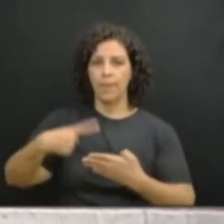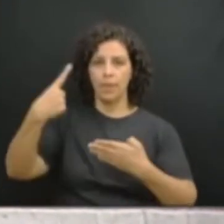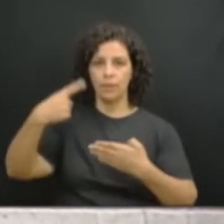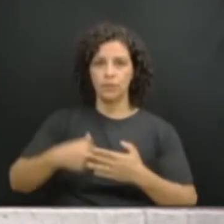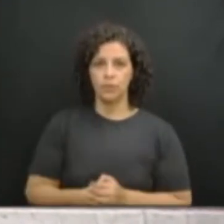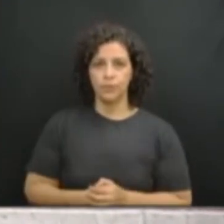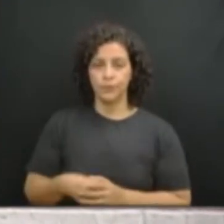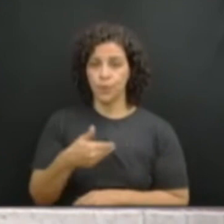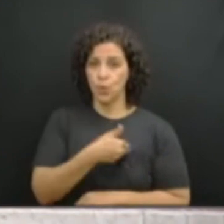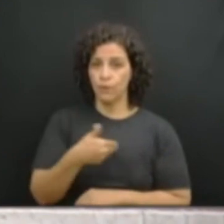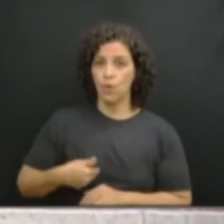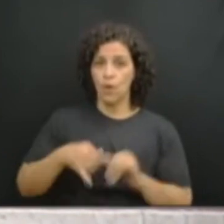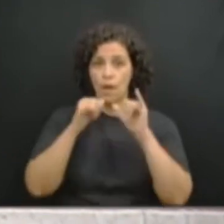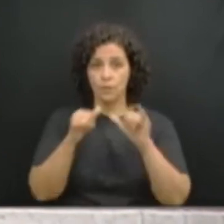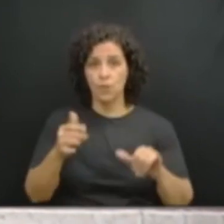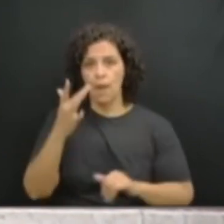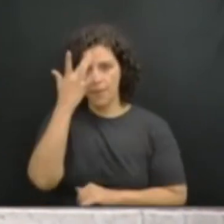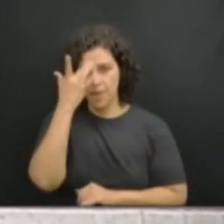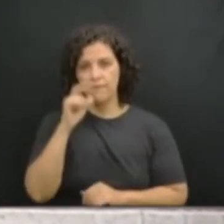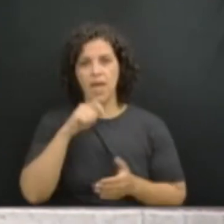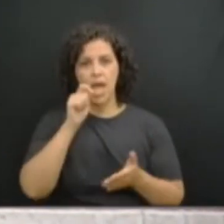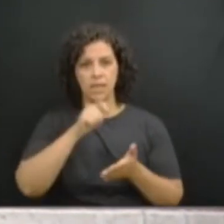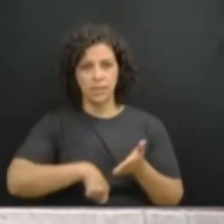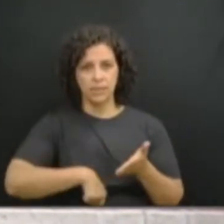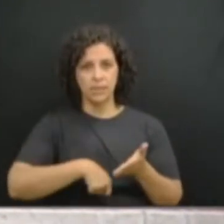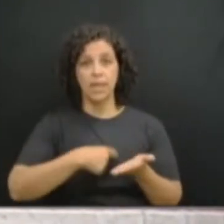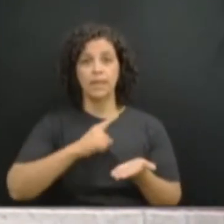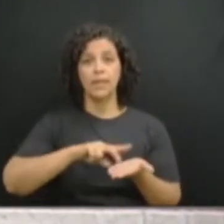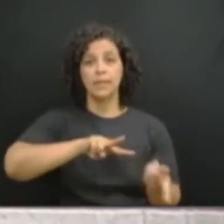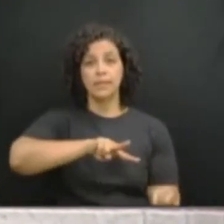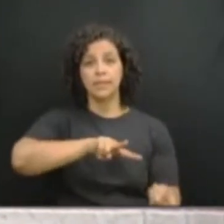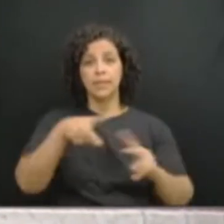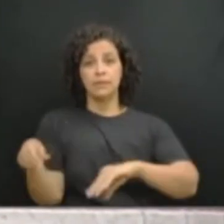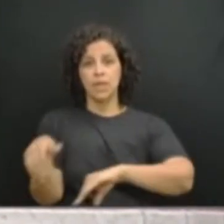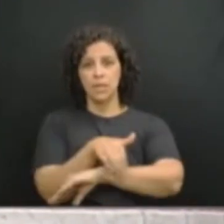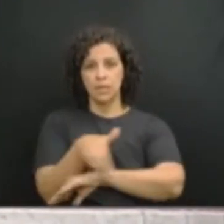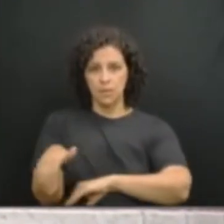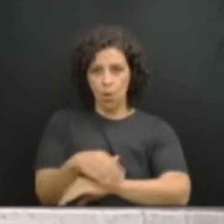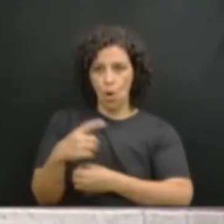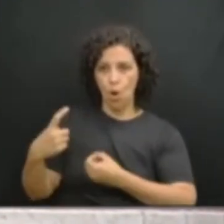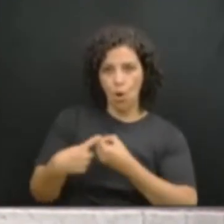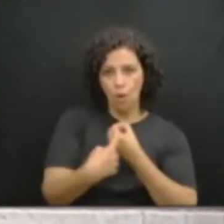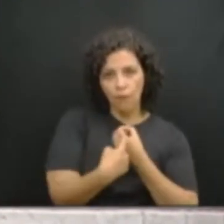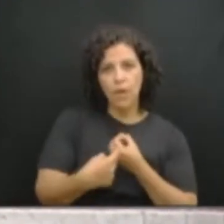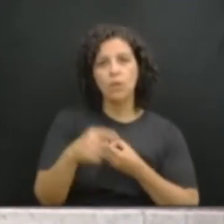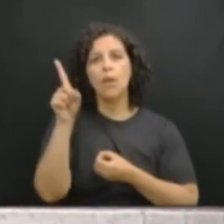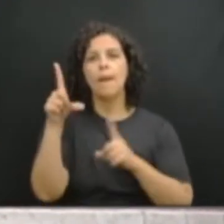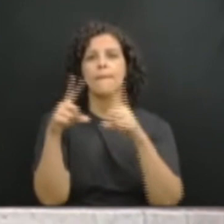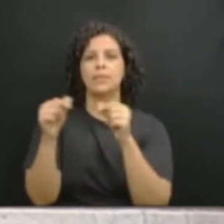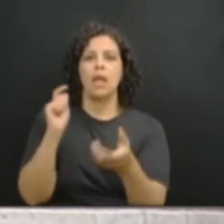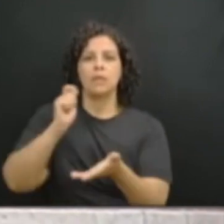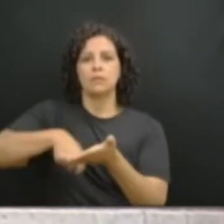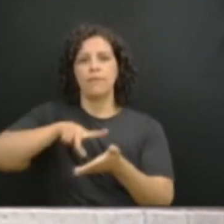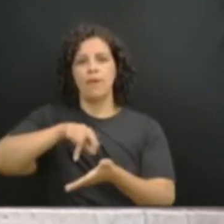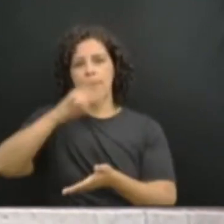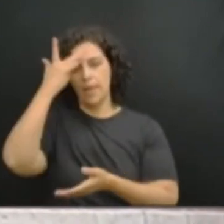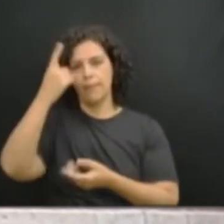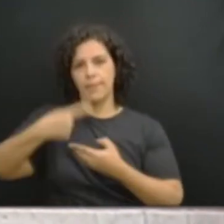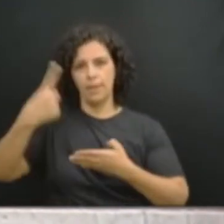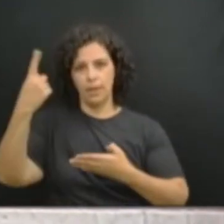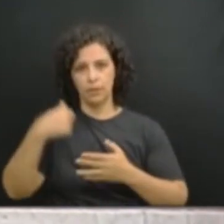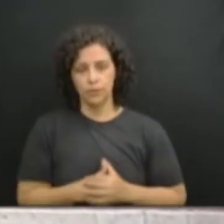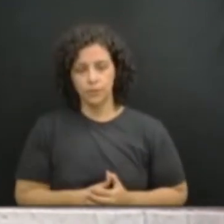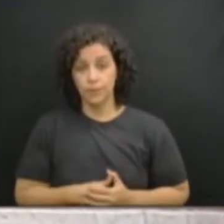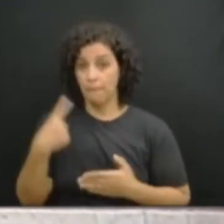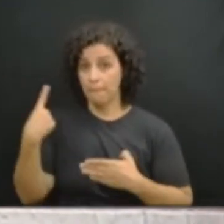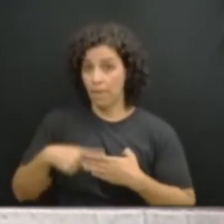O governador anunciou que amanhã vai assinar o termo de cessão do convênio dos pedágios em Brasília. Pedágio